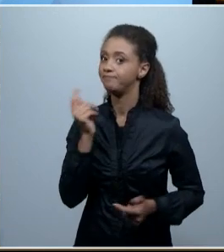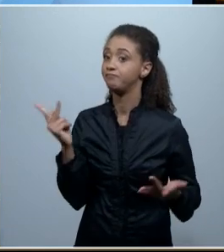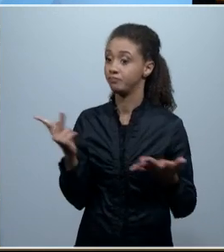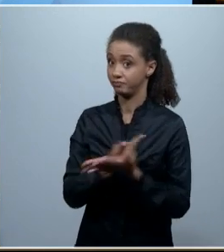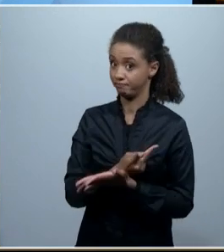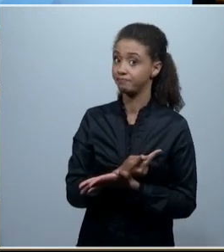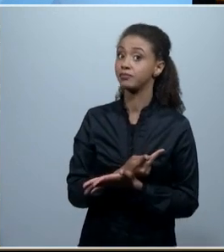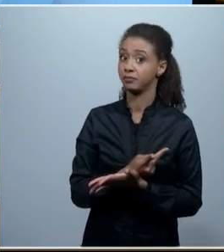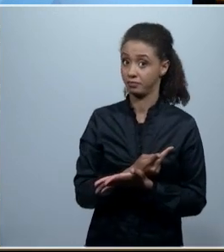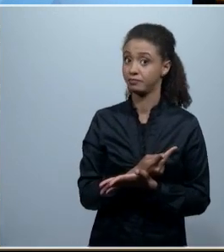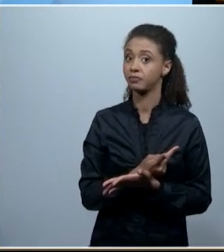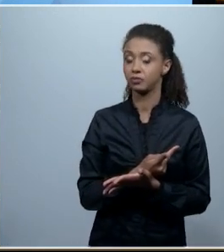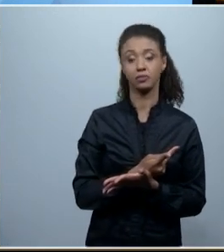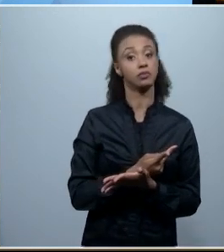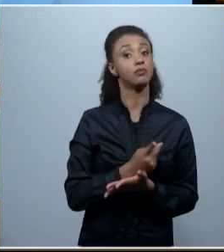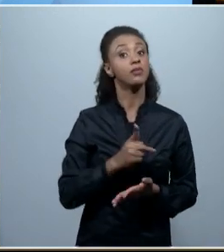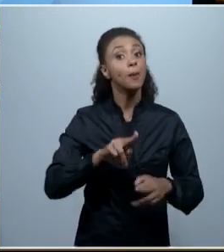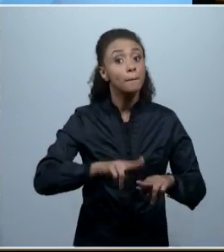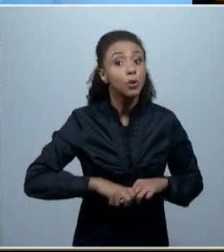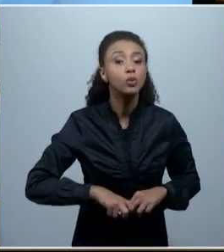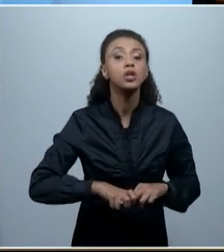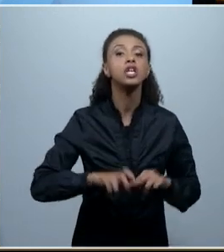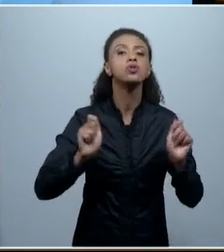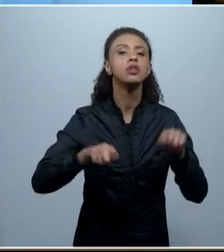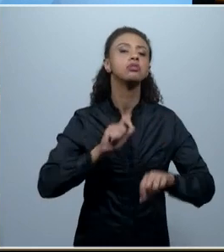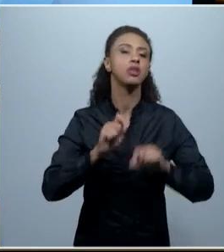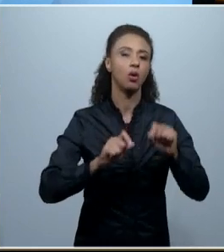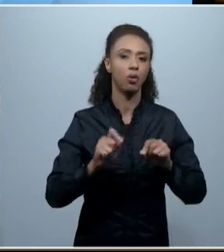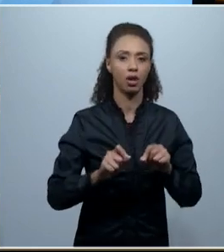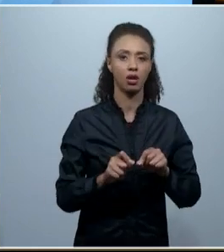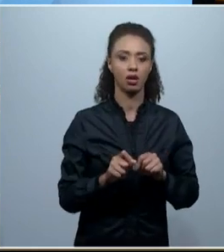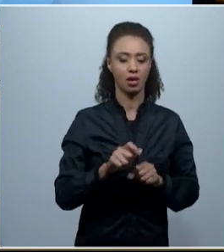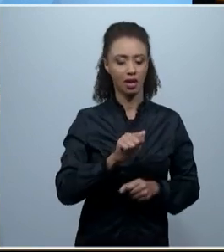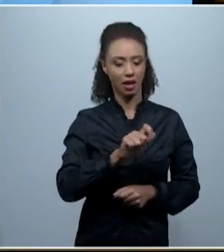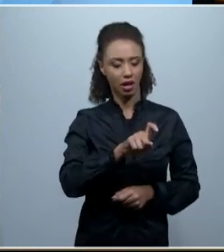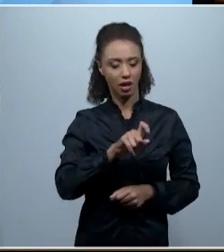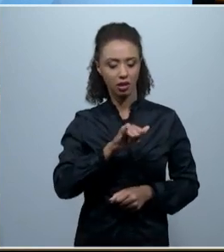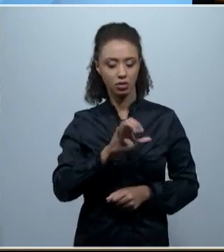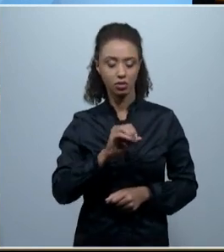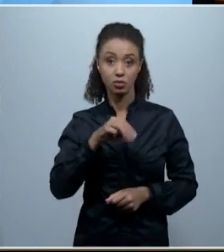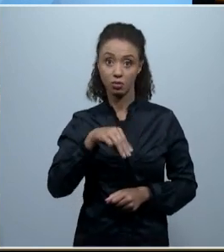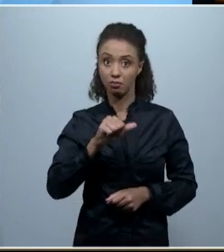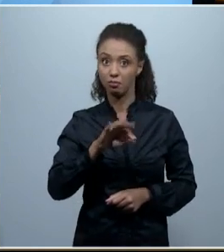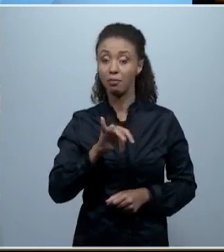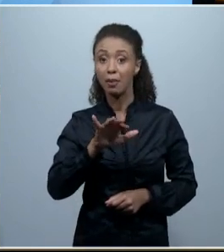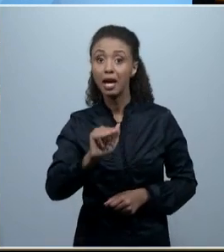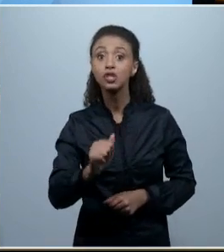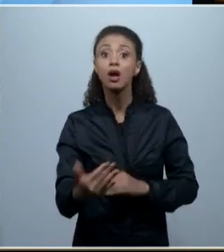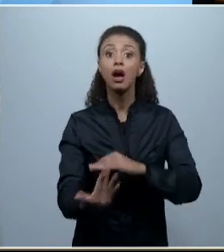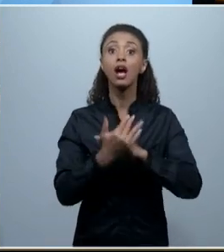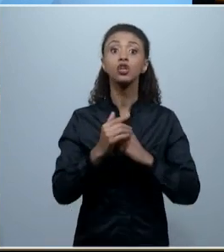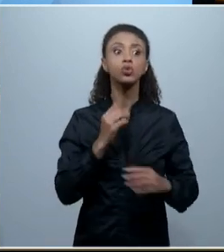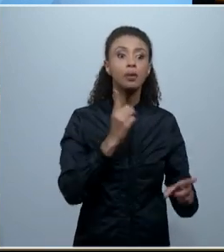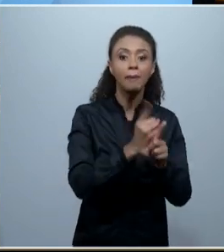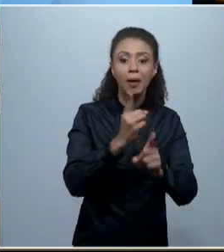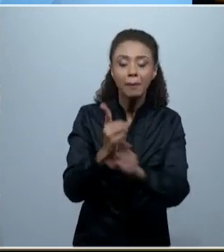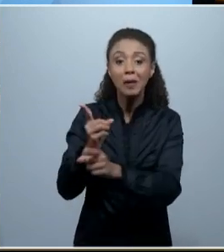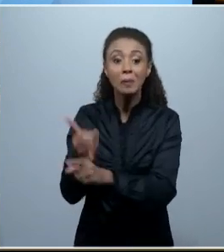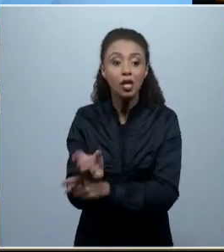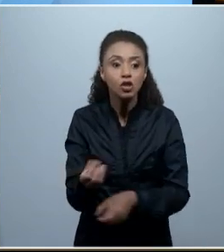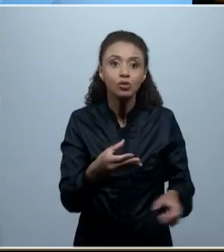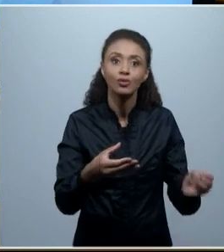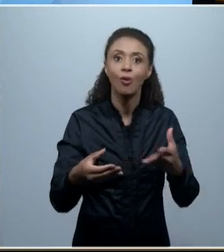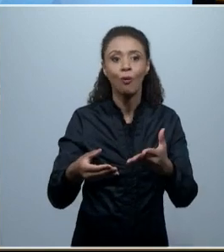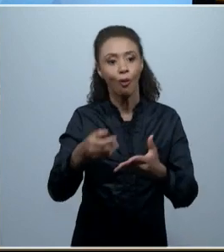o com a idéia da informática da geometria para descobrir algumas coisas muito novas e muito interessante está então